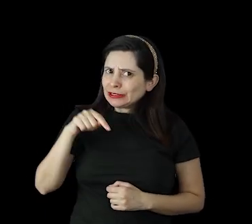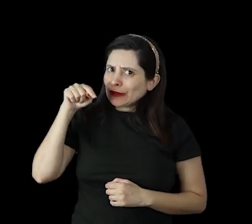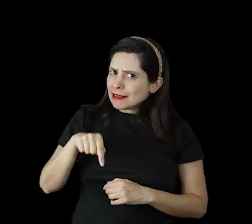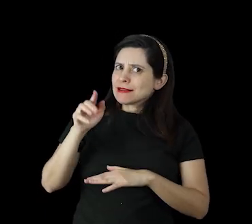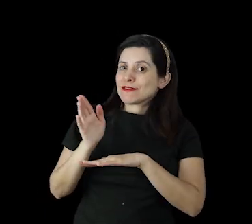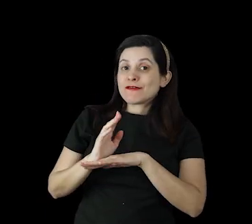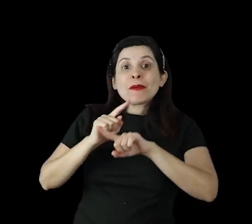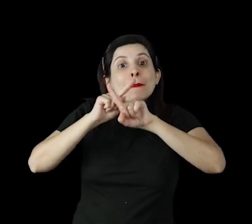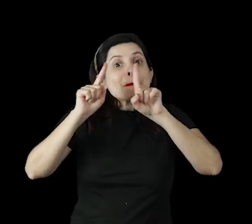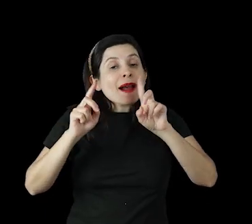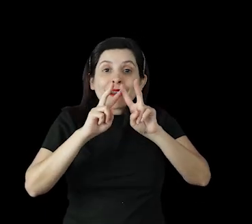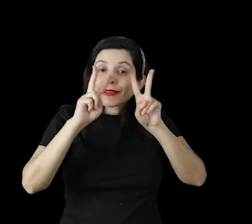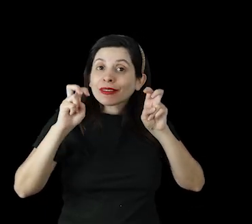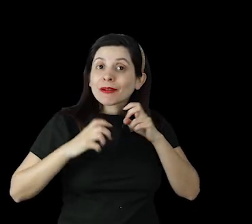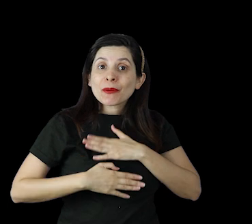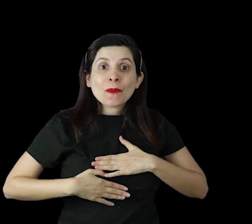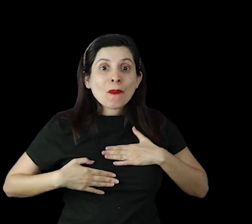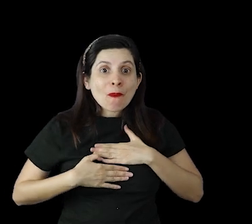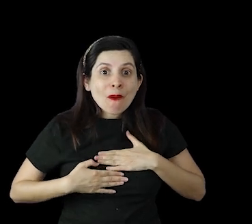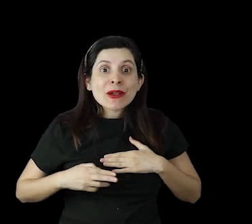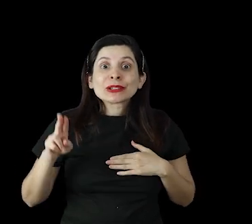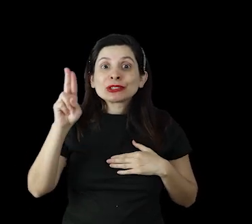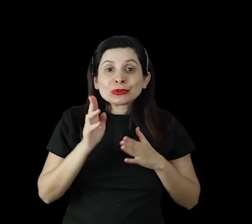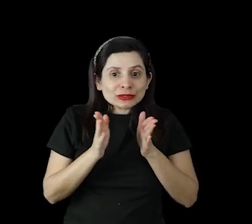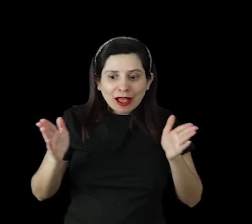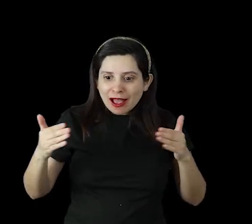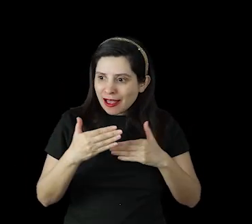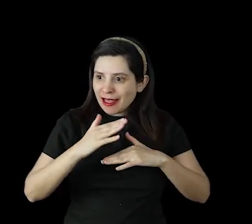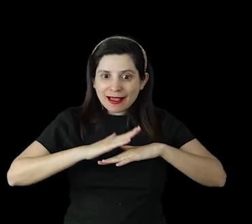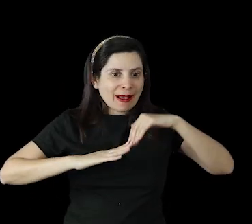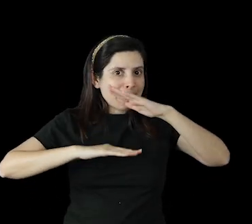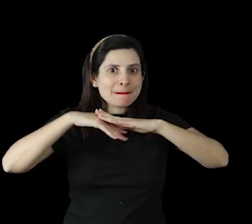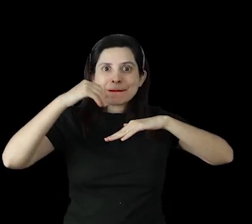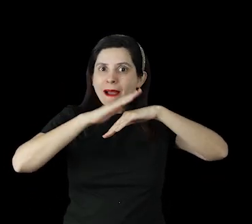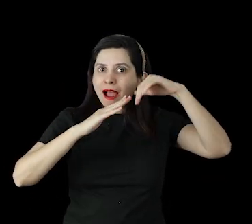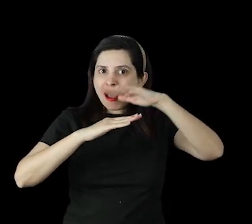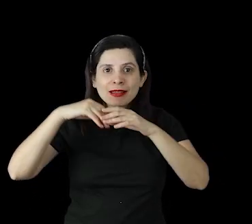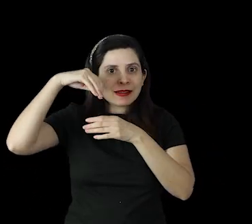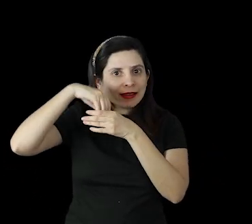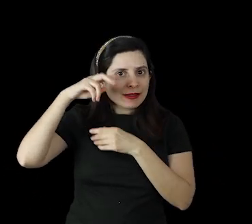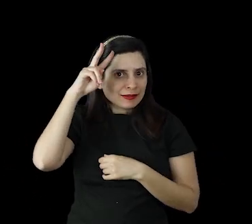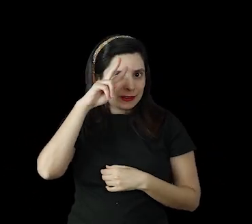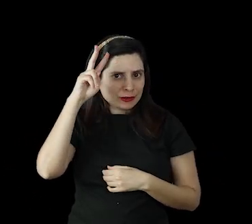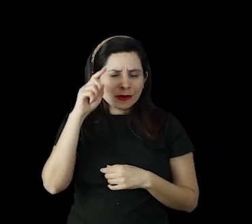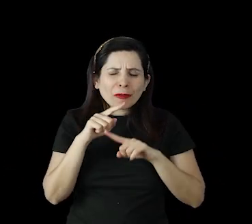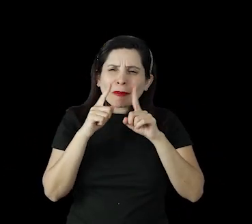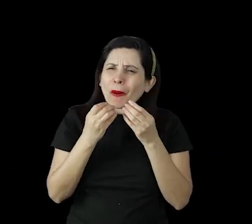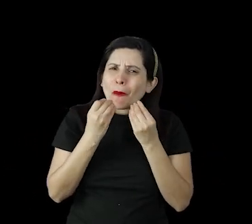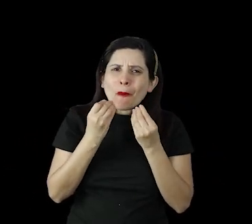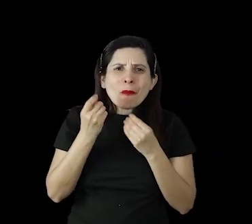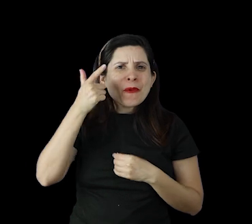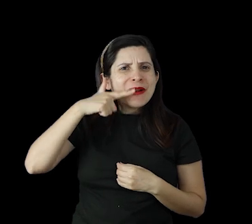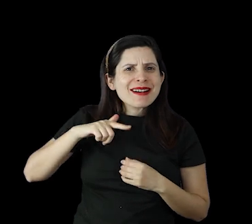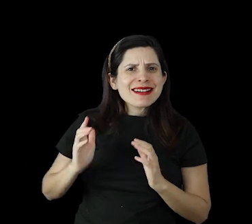mas é um tema que eu gosto muito, por trabalhar dimensões e dar várias camadas, né, na história. Mas, assim, como é que ele consegue ganhar o Oscar